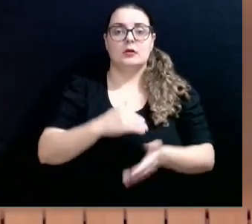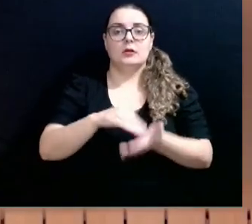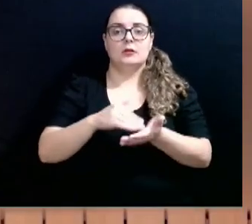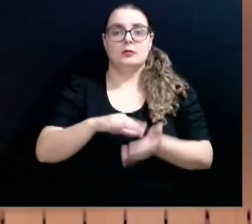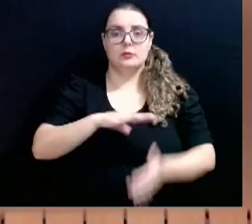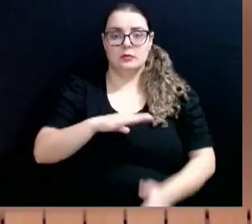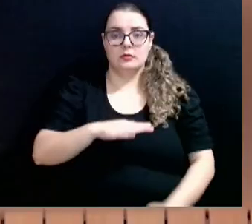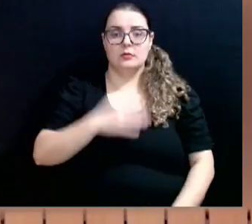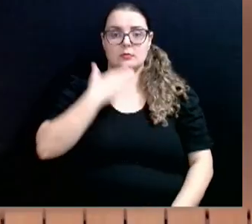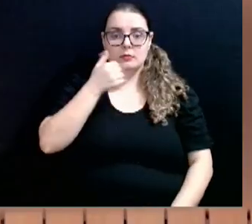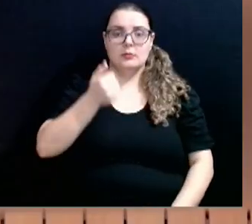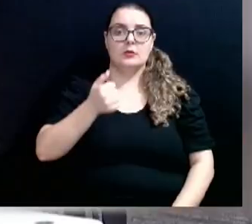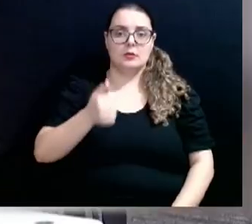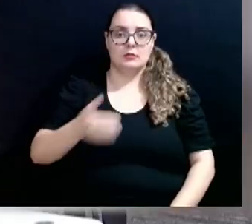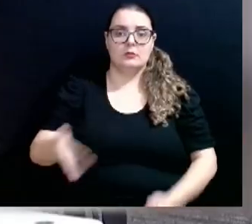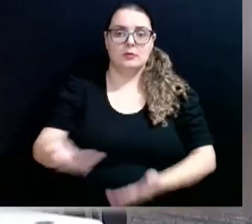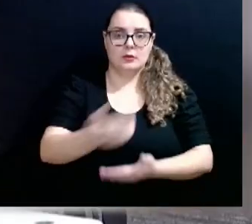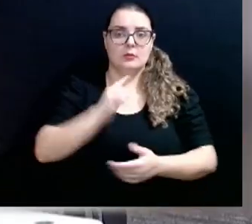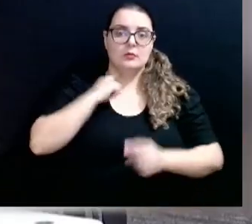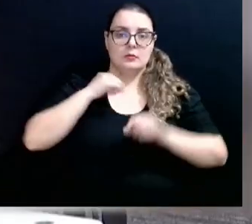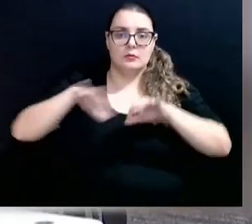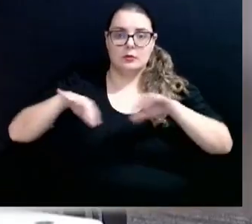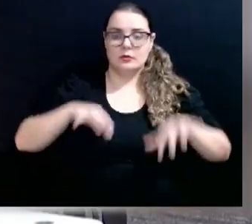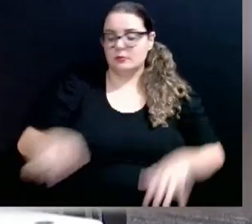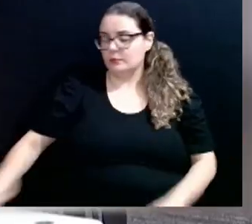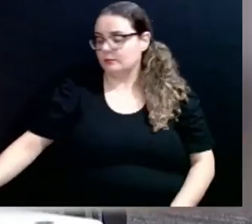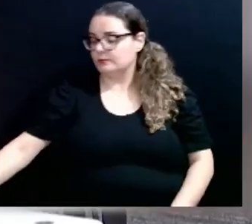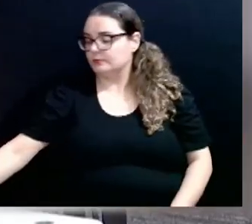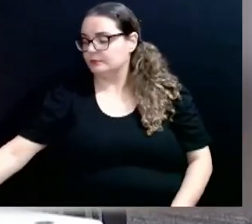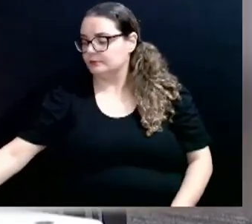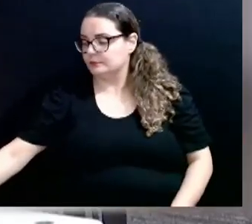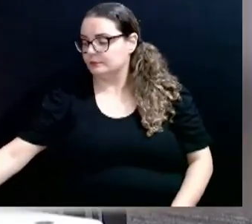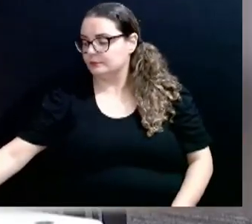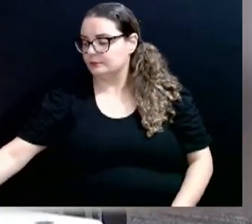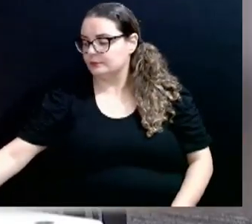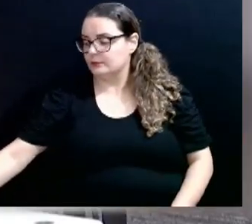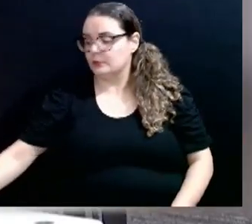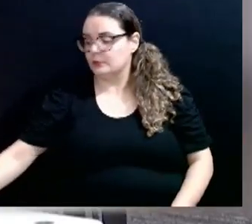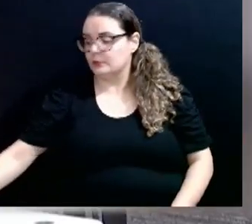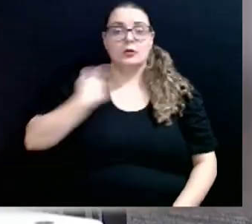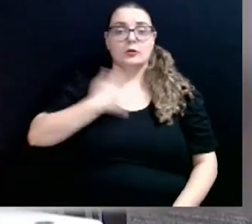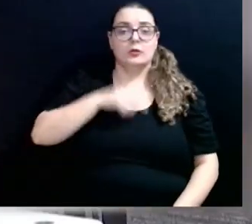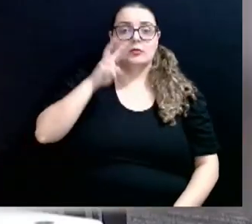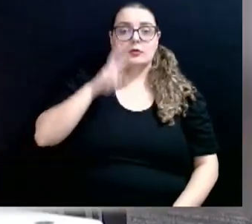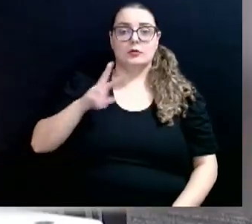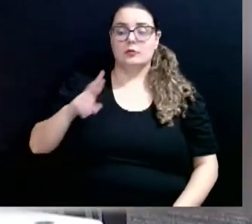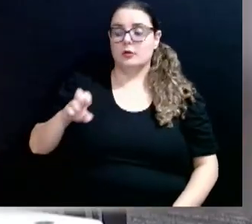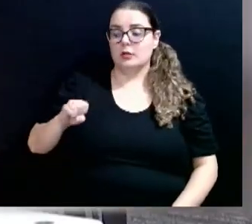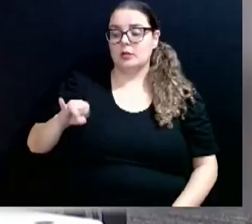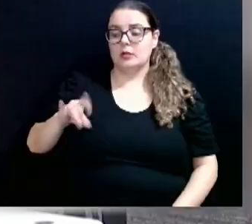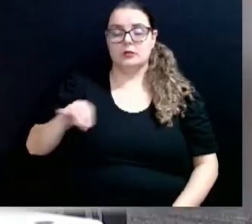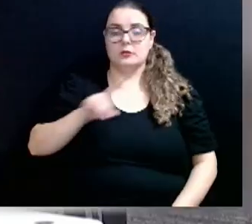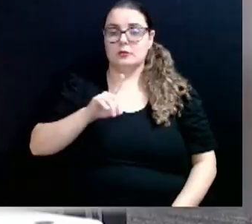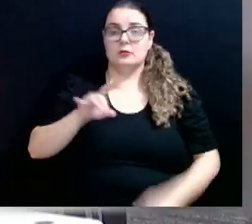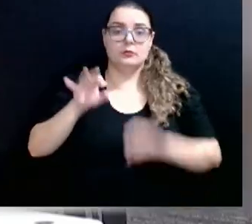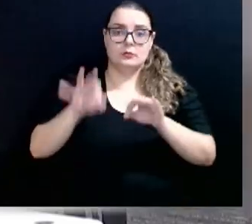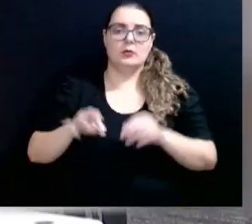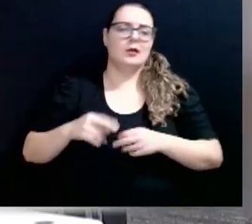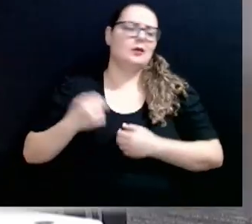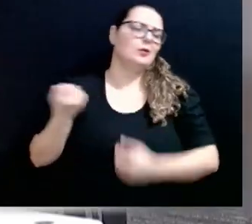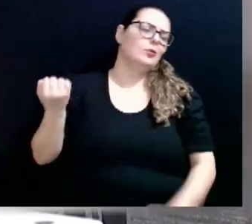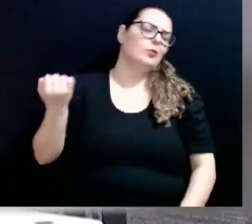da coleta seletiva do lixo. A gente vê o resíduo quando ele não está bem colocado. Quantas reclamações sobre,